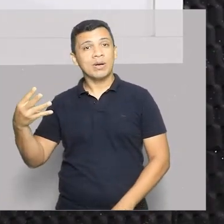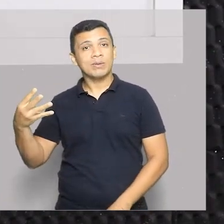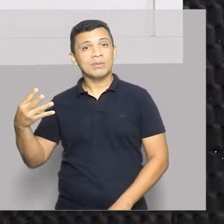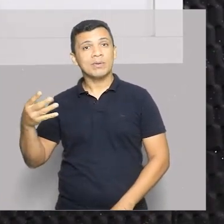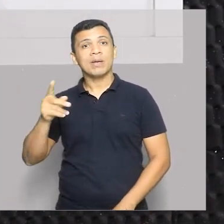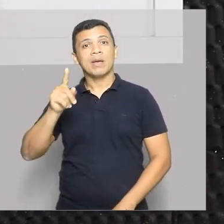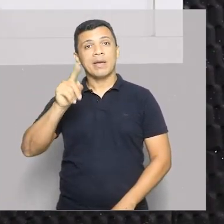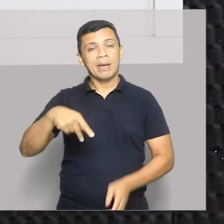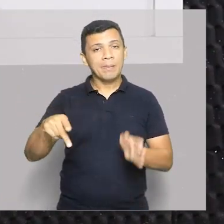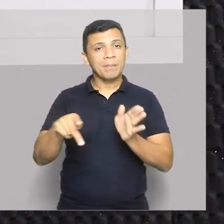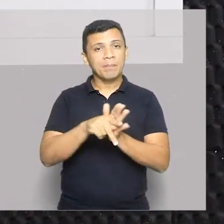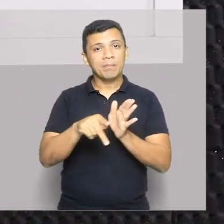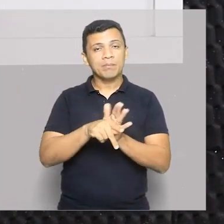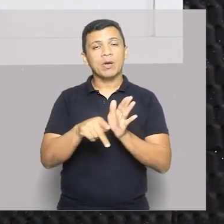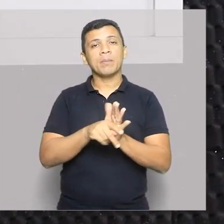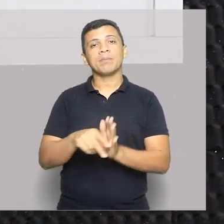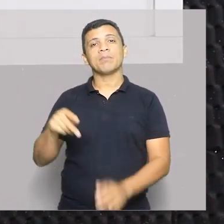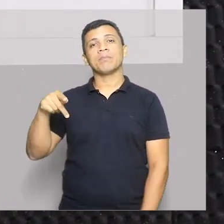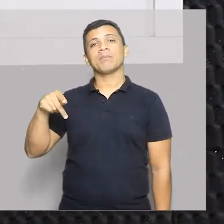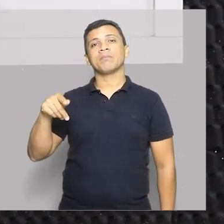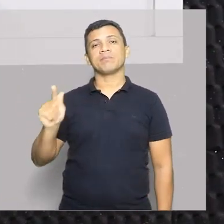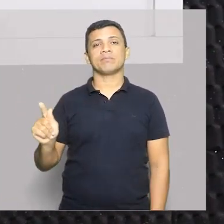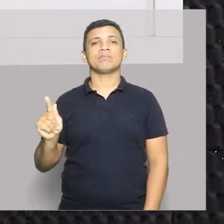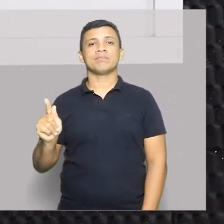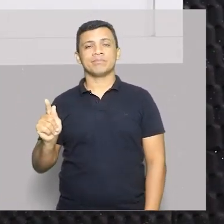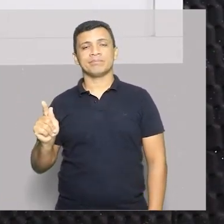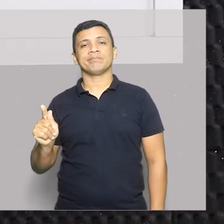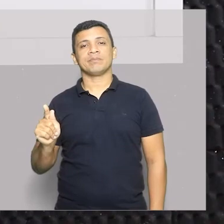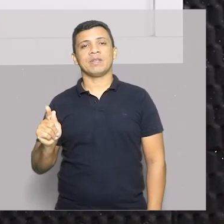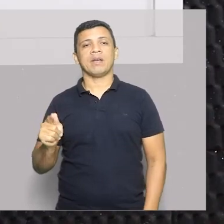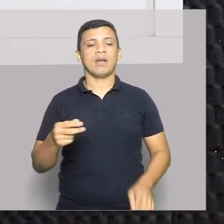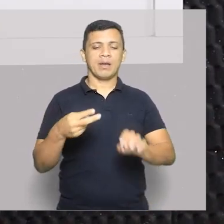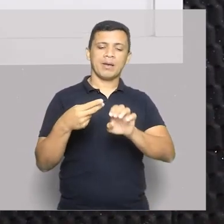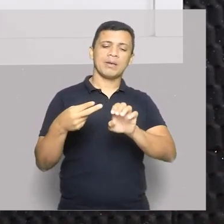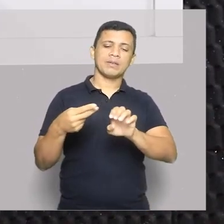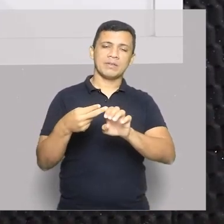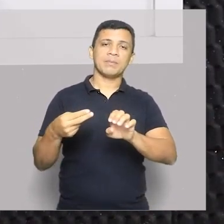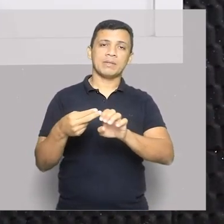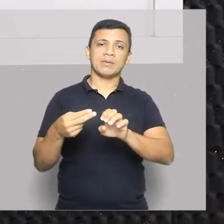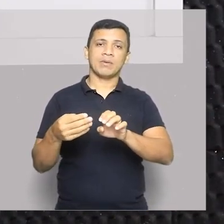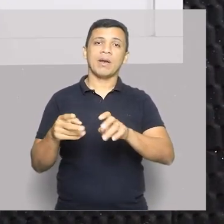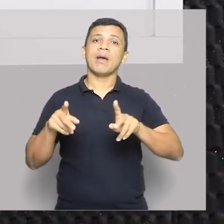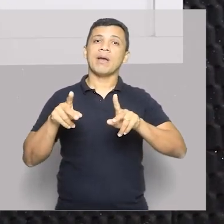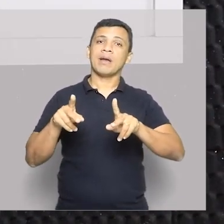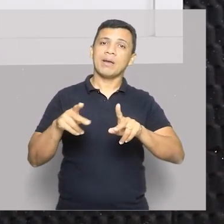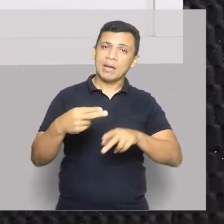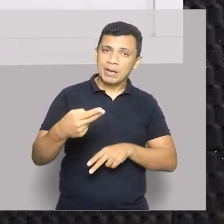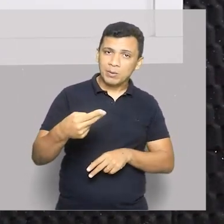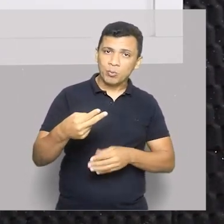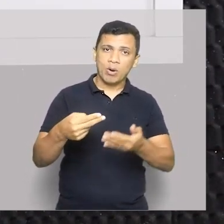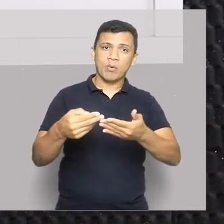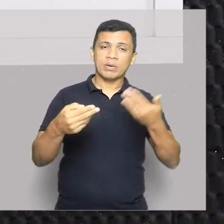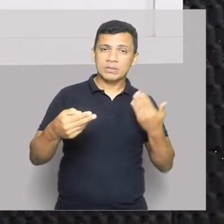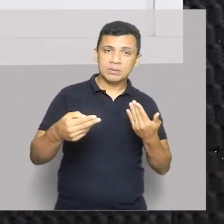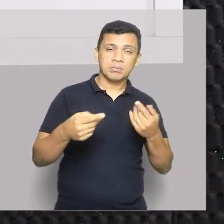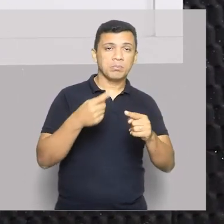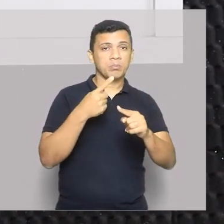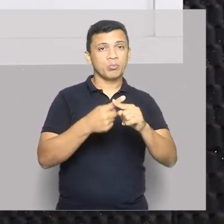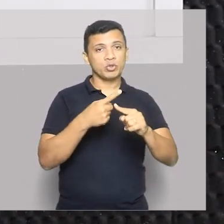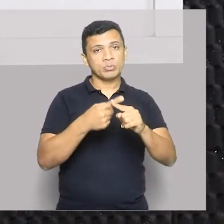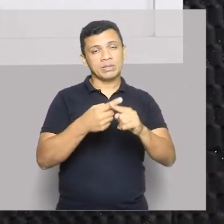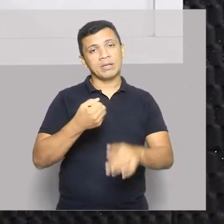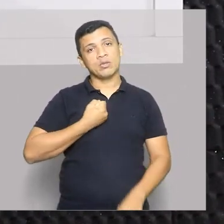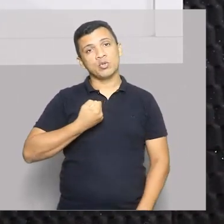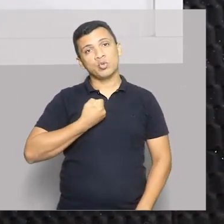comportamento de uma progressão geométrica. Cada elemento é igual ao anterior, multiplicado por um valor